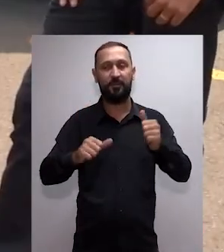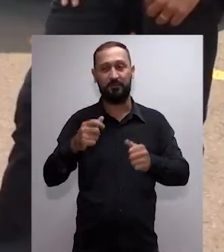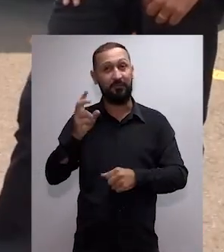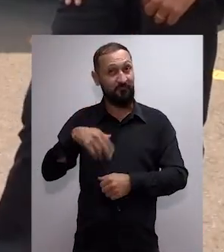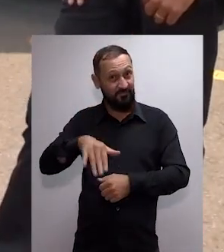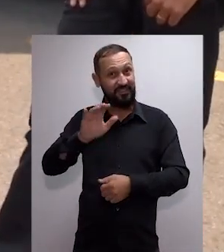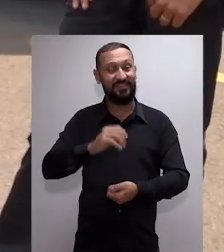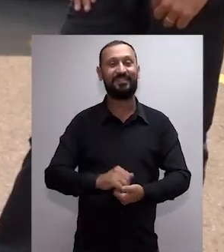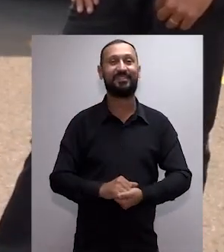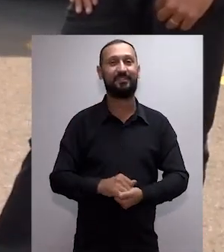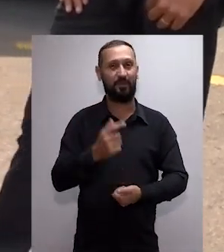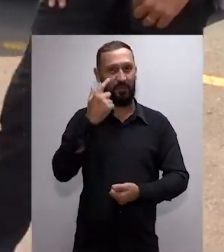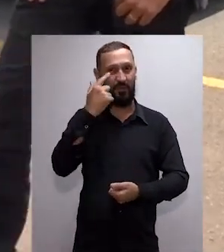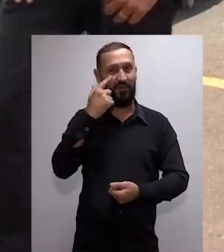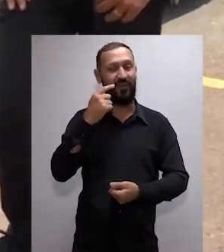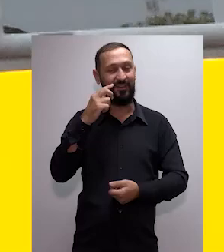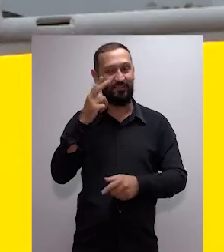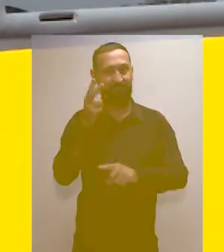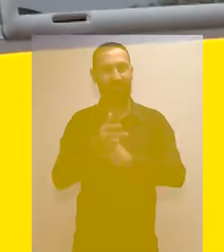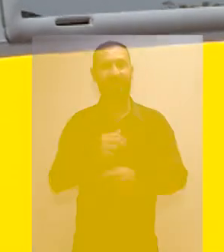Vamos lá. Acompanhe as imagens.